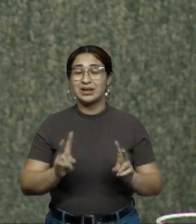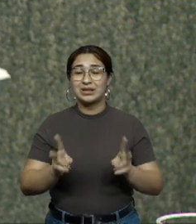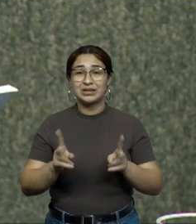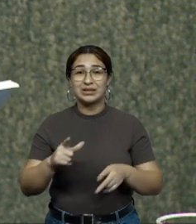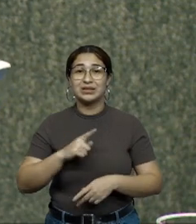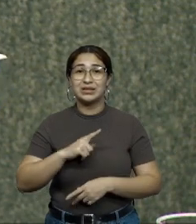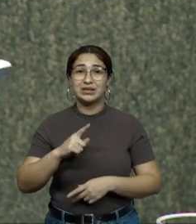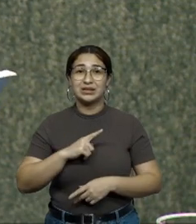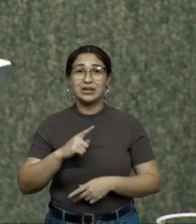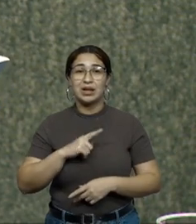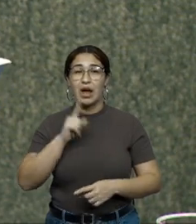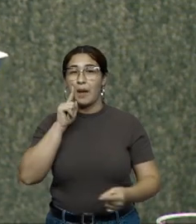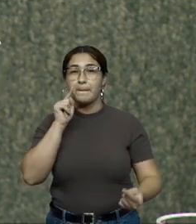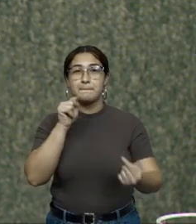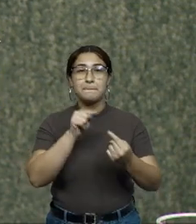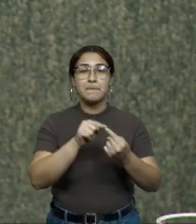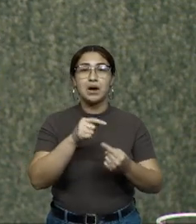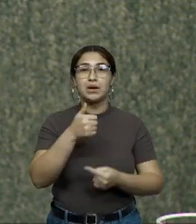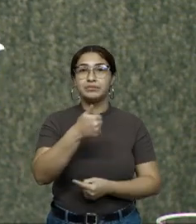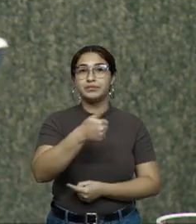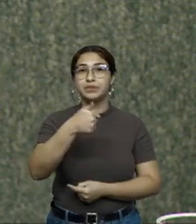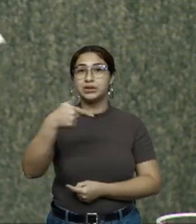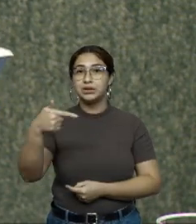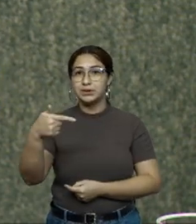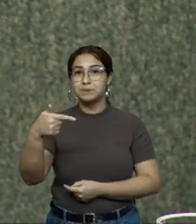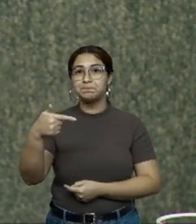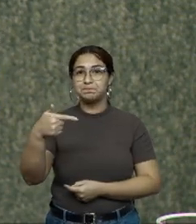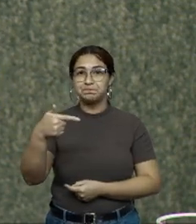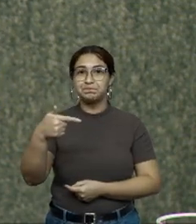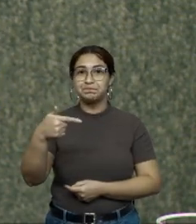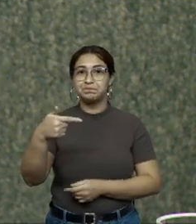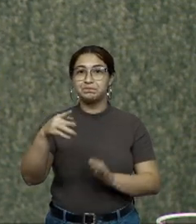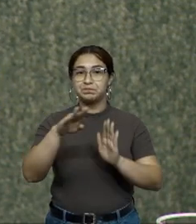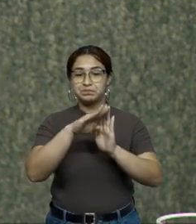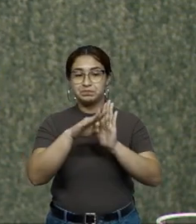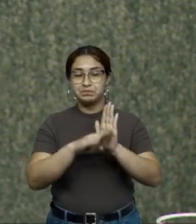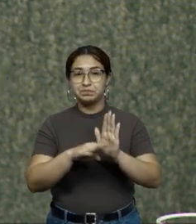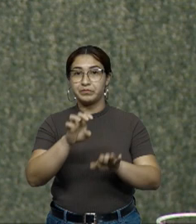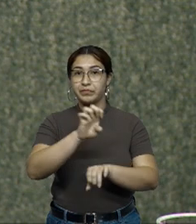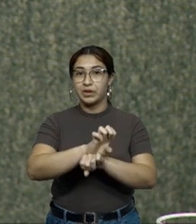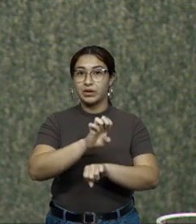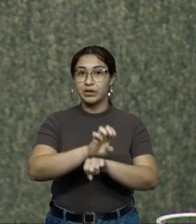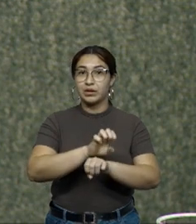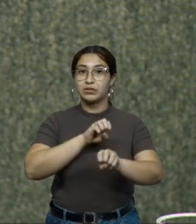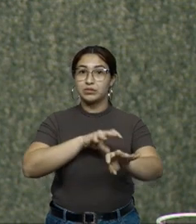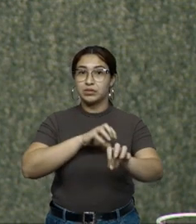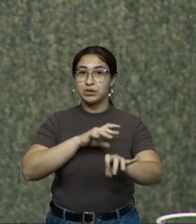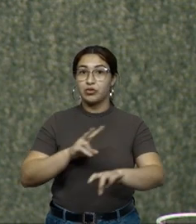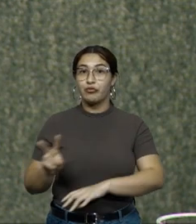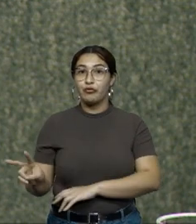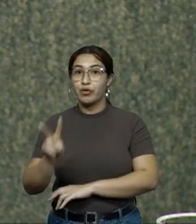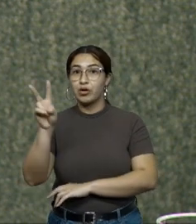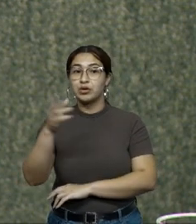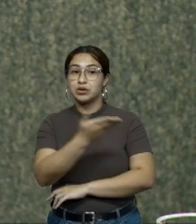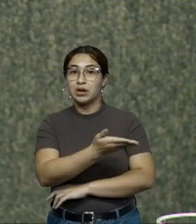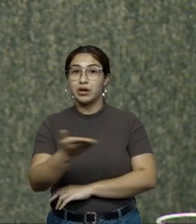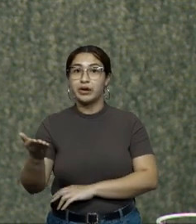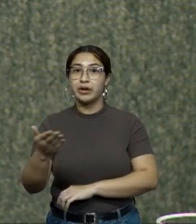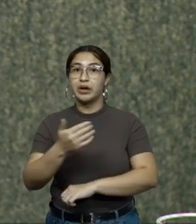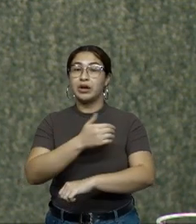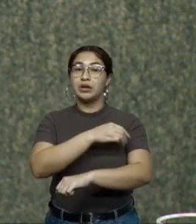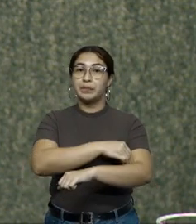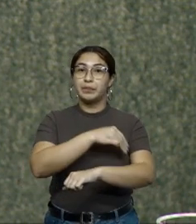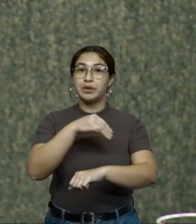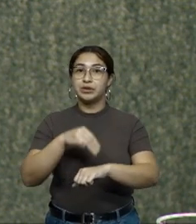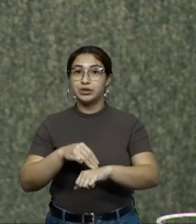o que tá na meta 17 do plano Estadual de Educação valorizar os profissionais do magistério da rede